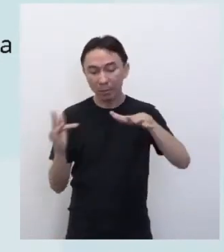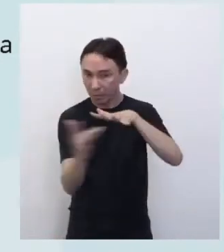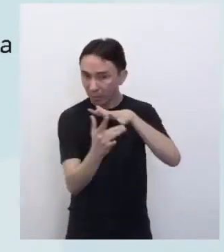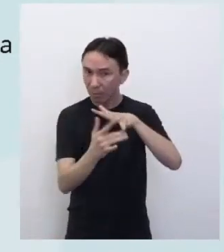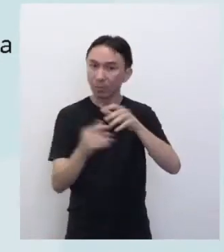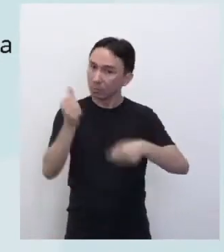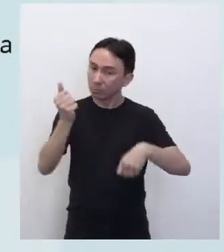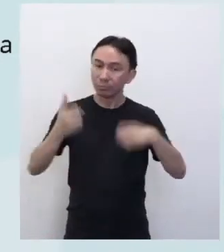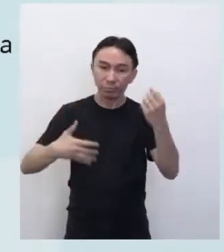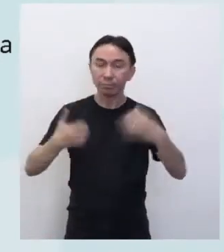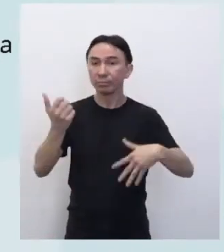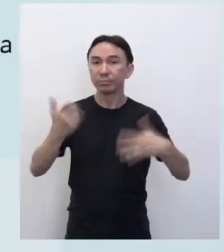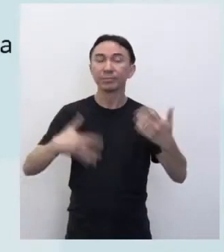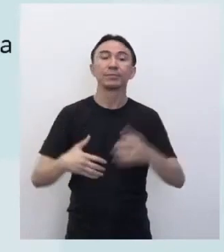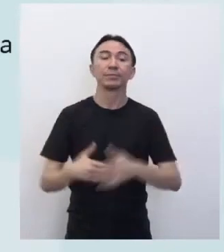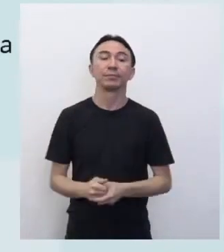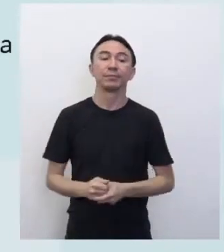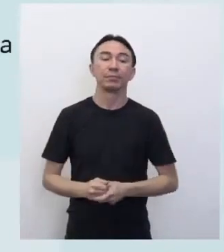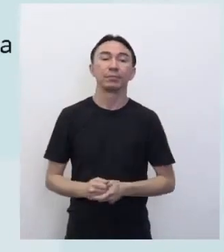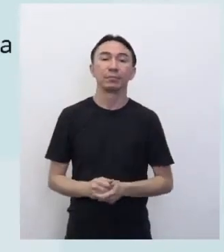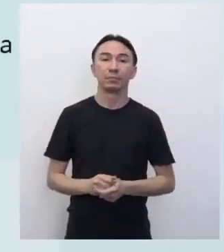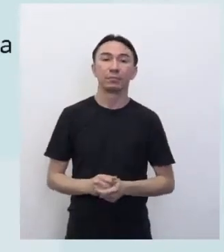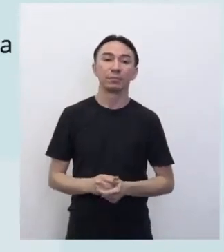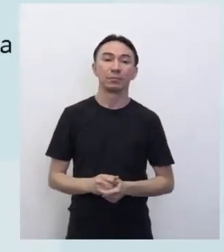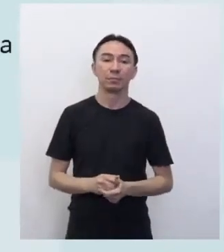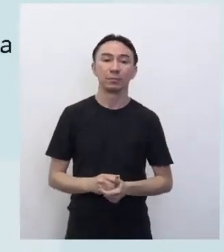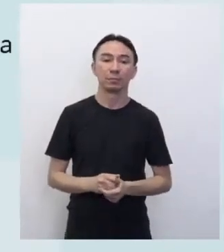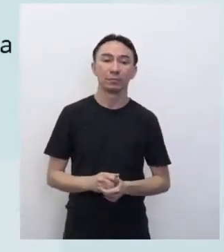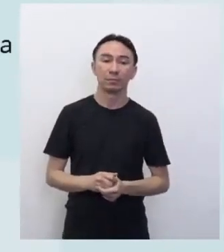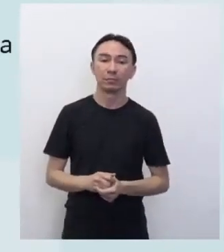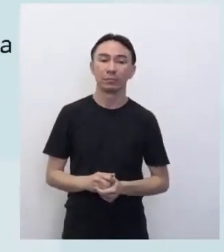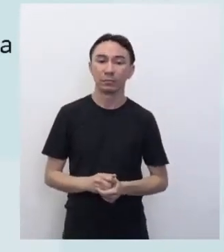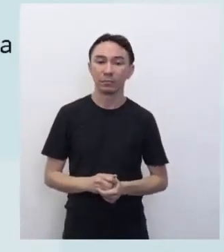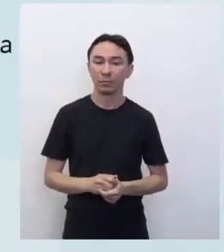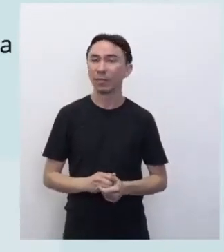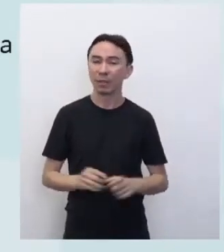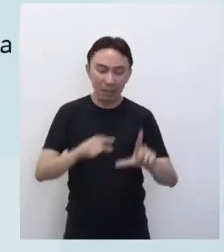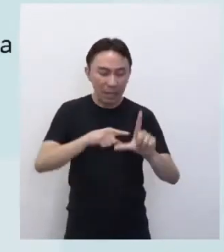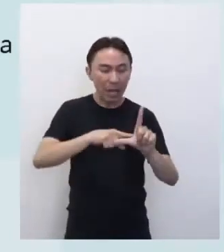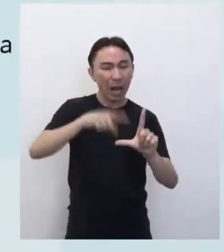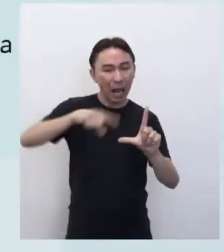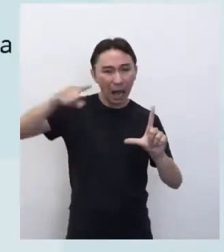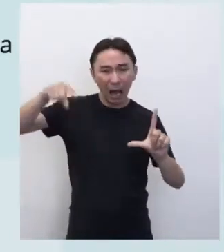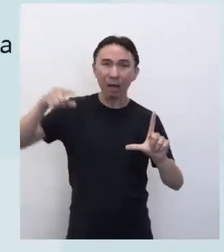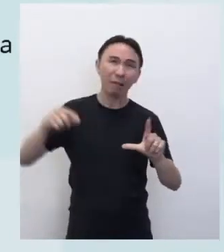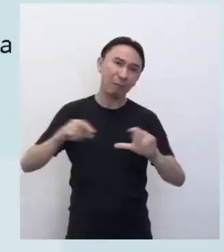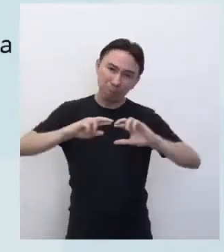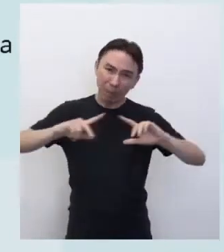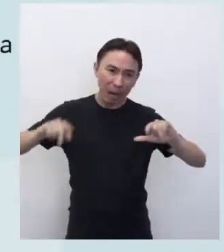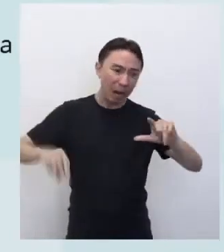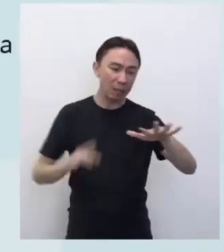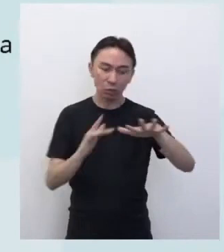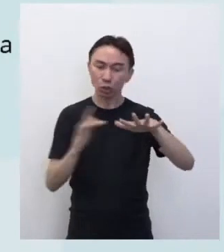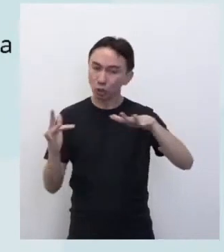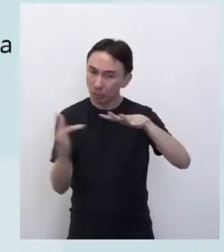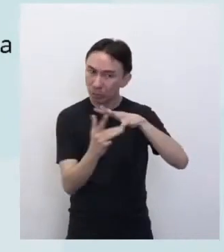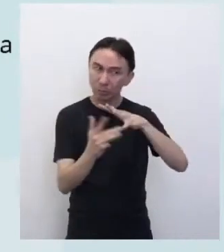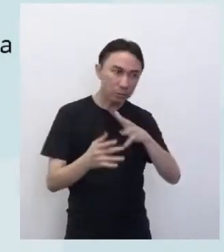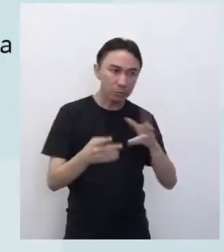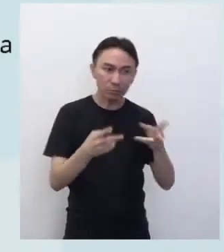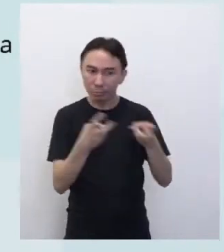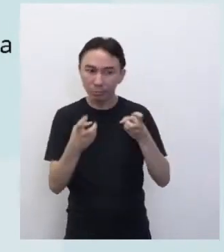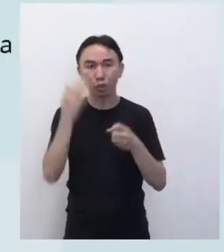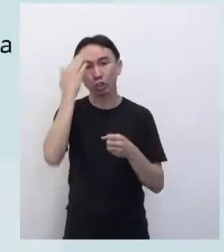an infographic about social media addiction. Entender um infográfico sobre vício em mídias sociais ou redes sociais. Uhum.